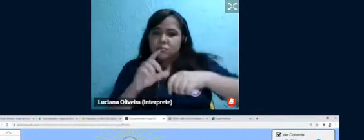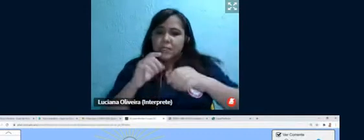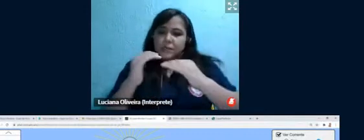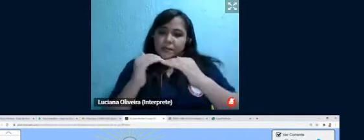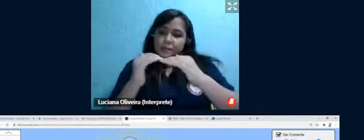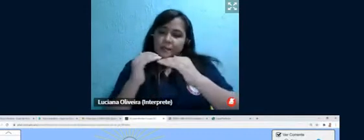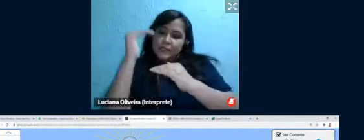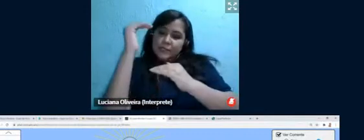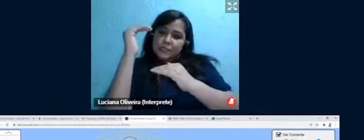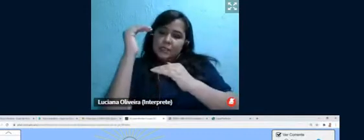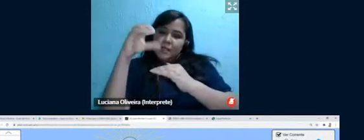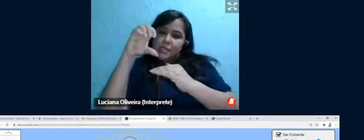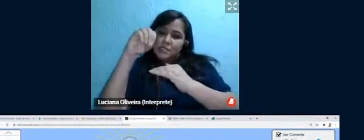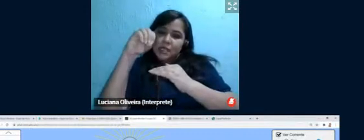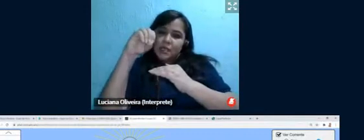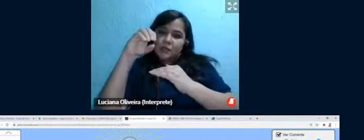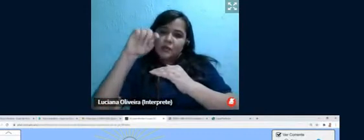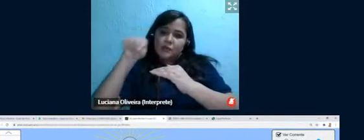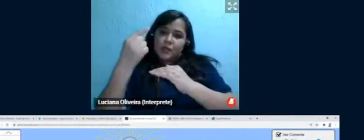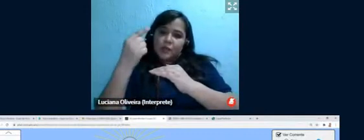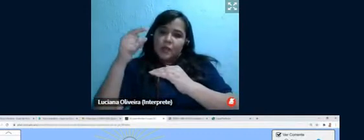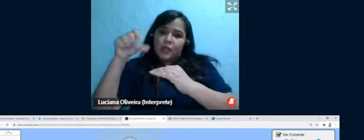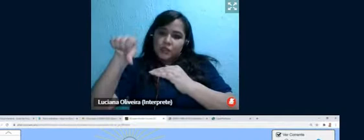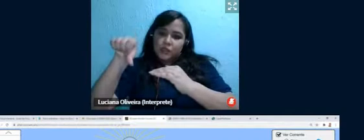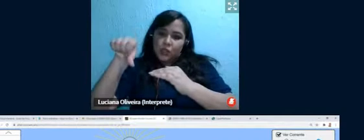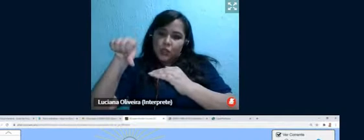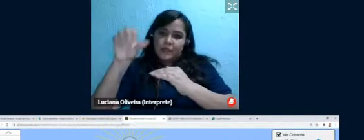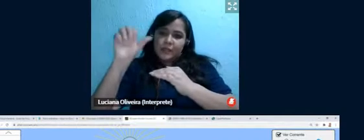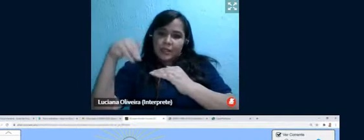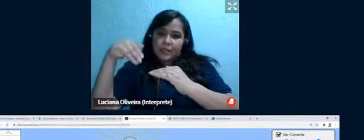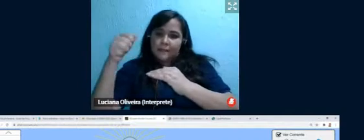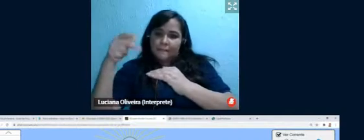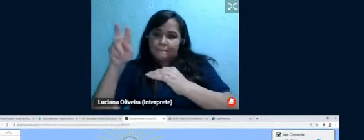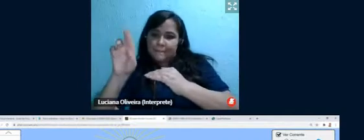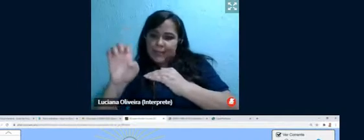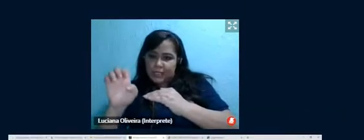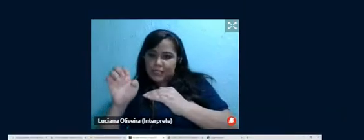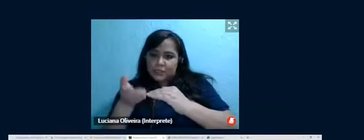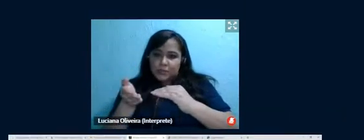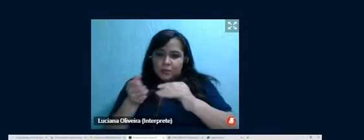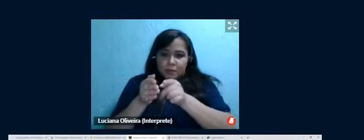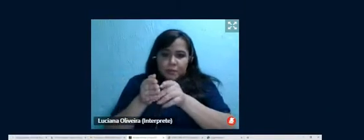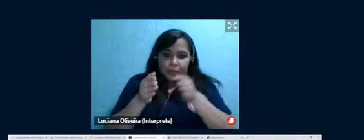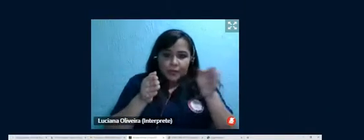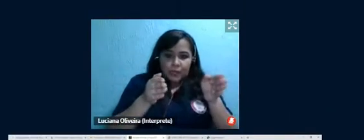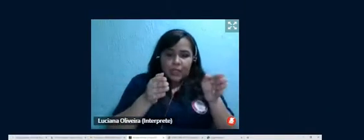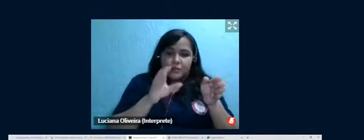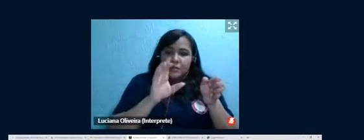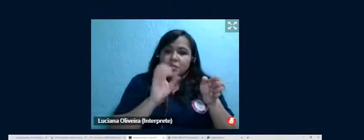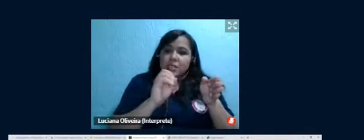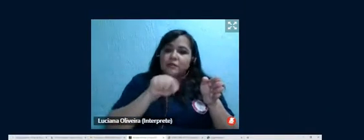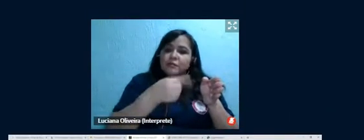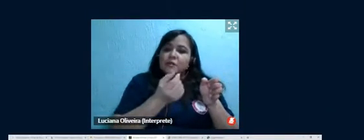amperes, e para o lado, 0,6 amperes. De tal modo que 0,9 mais 0,6